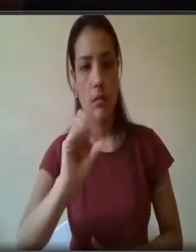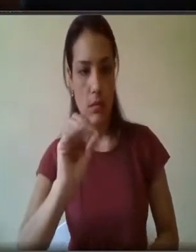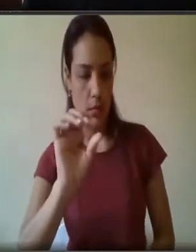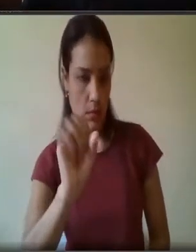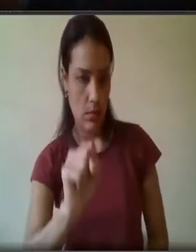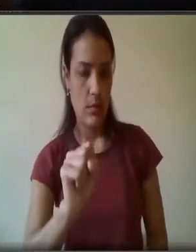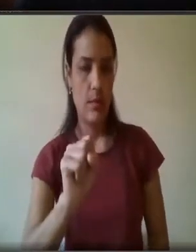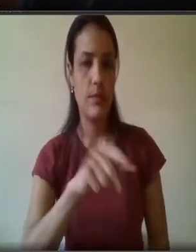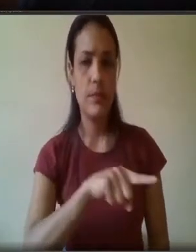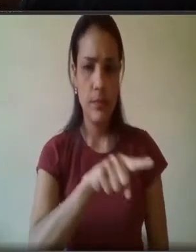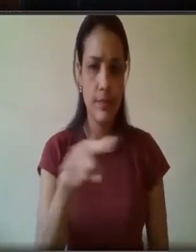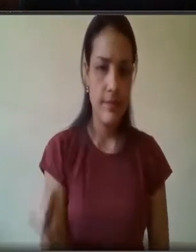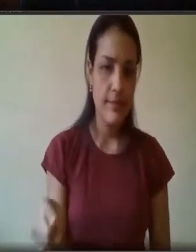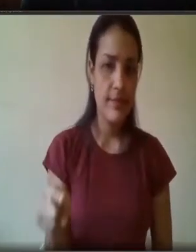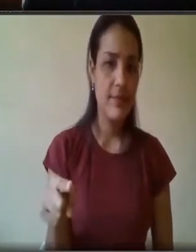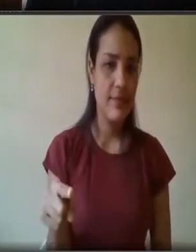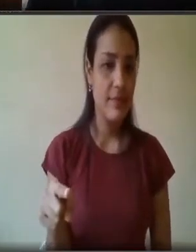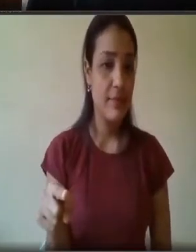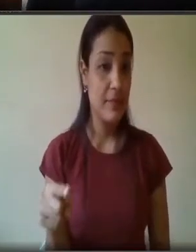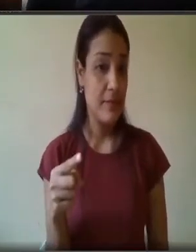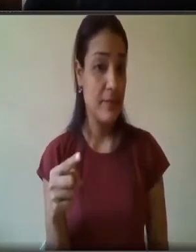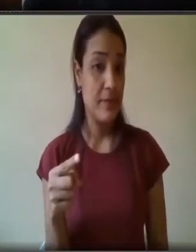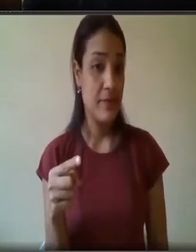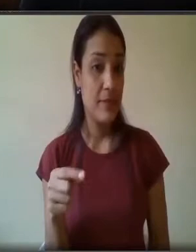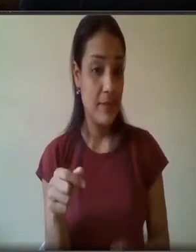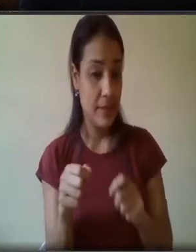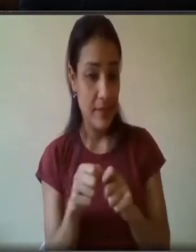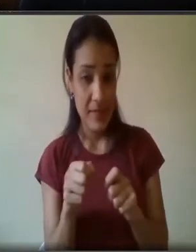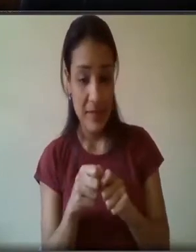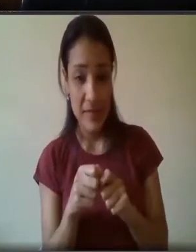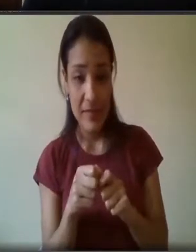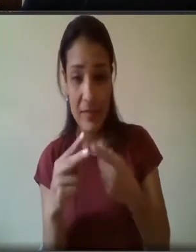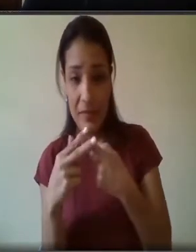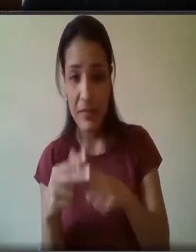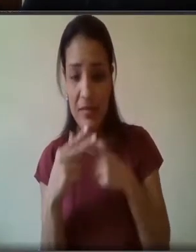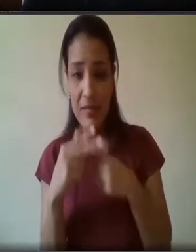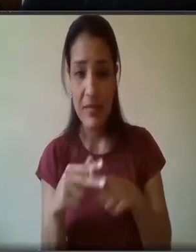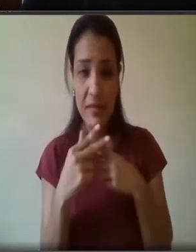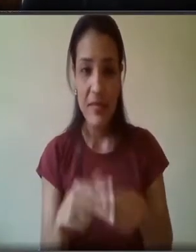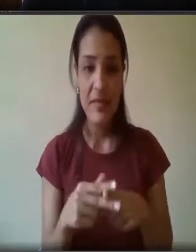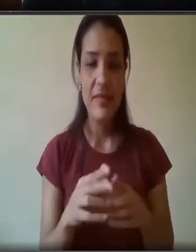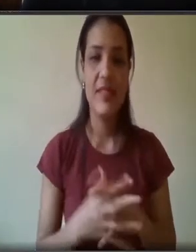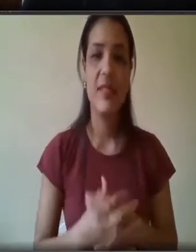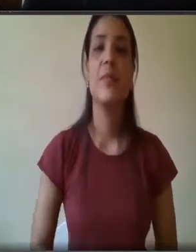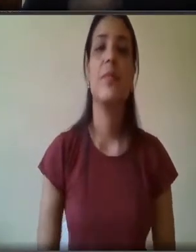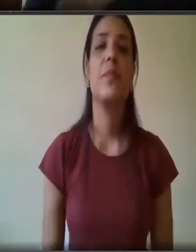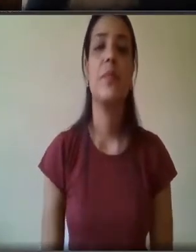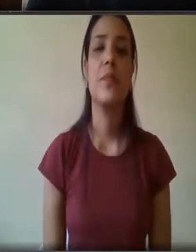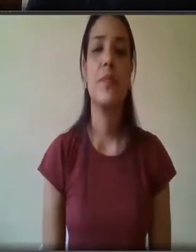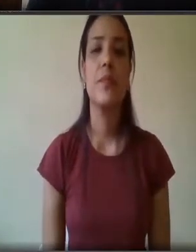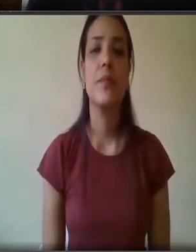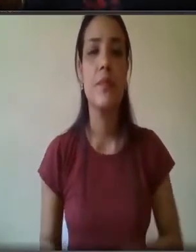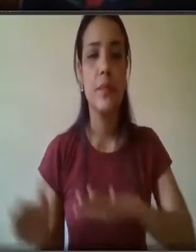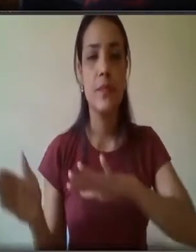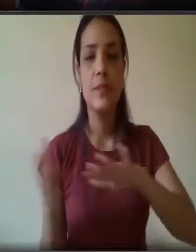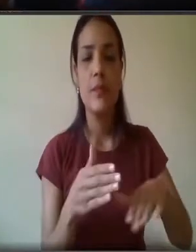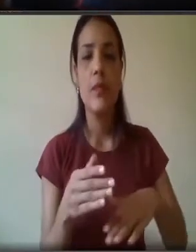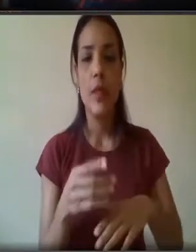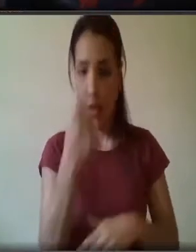façam a correção, por gentileza. Tá? Aqui o típico vulcão.